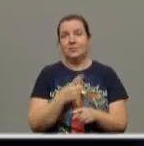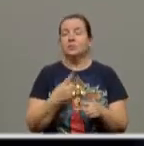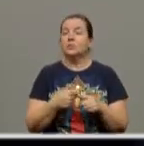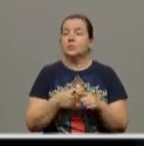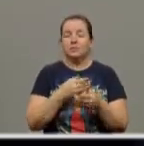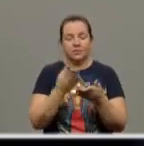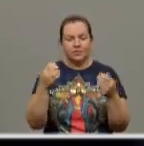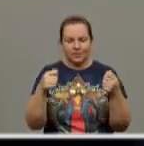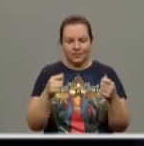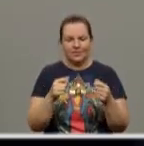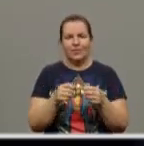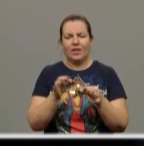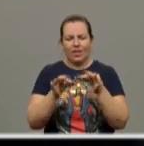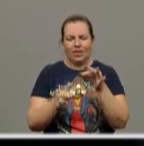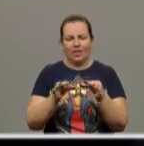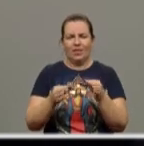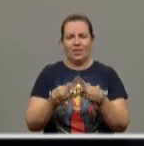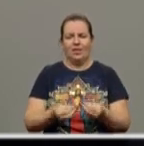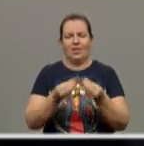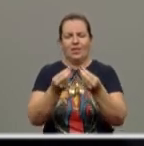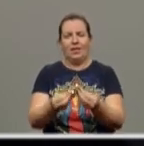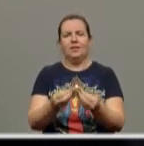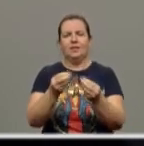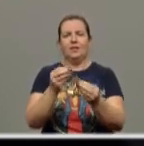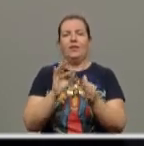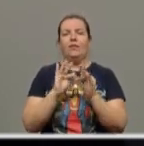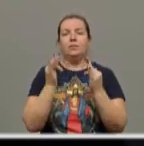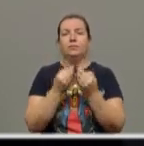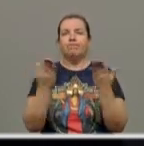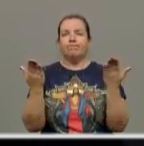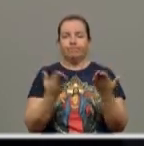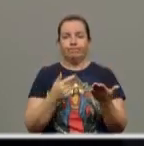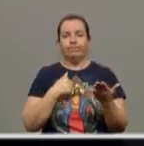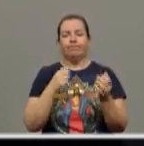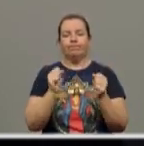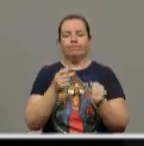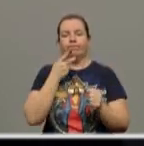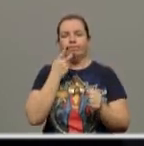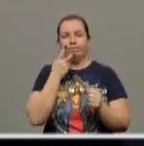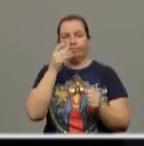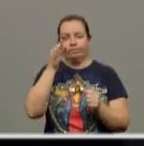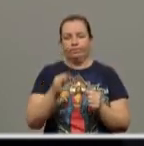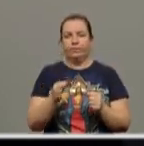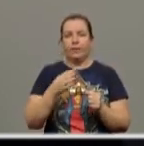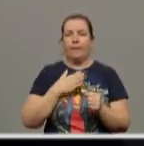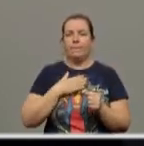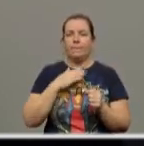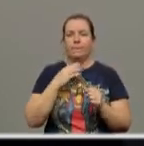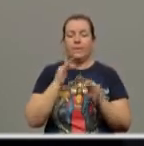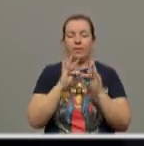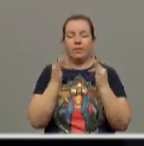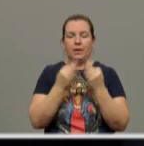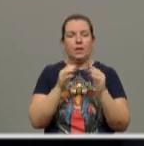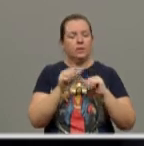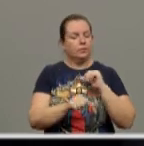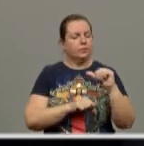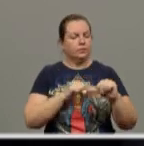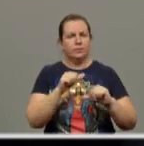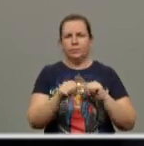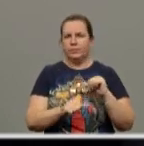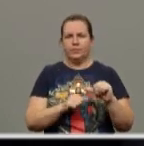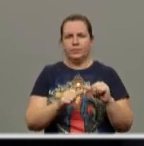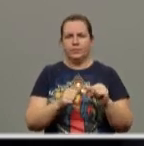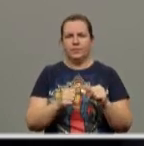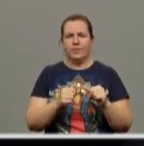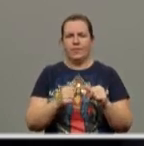à sua família. Hoje, graças a Deus, eu posso falar de boca cheia, a minha família é uma família convertida e a minha família quer